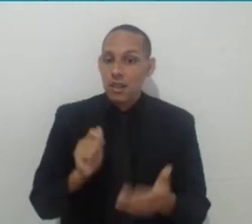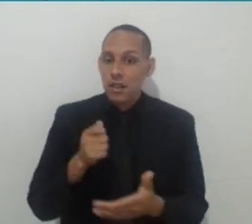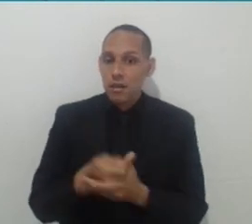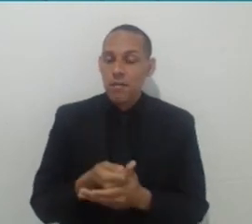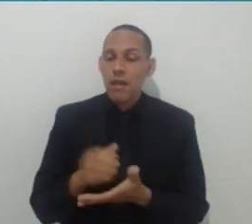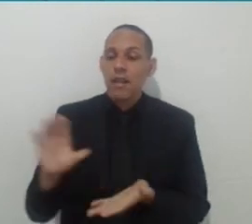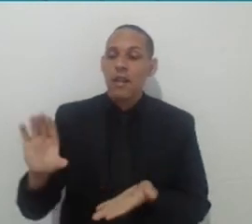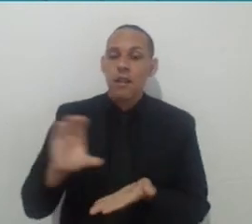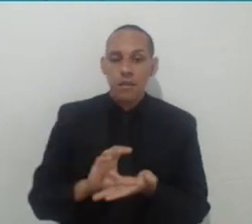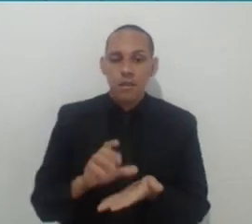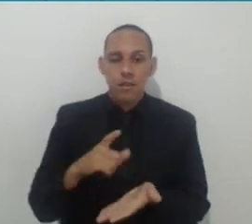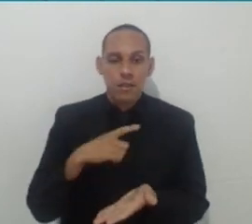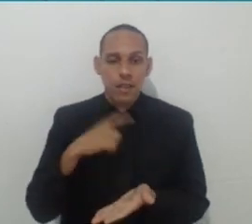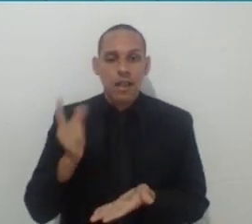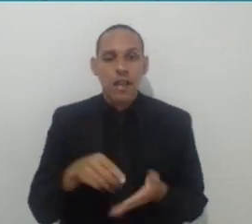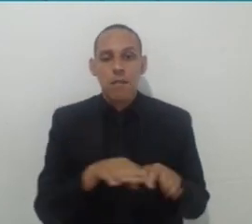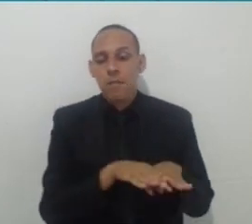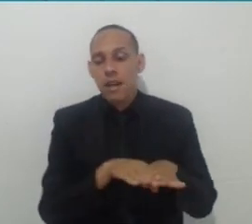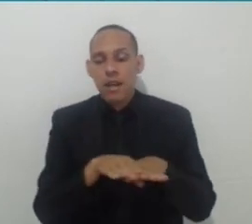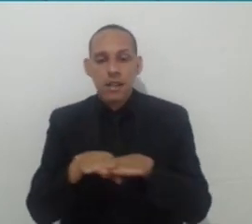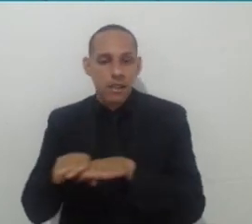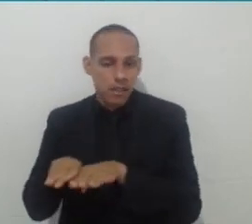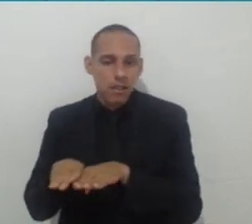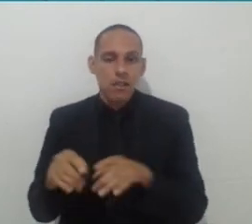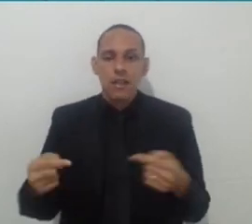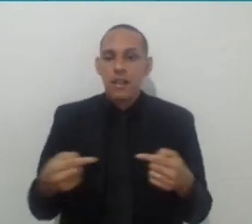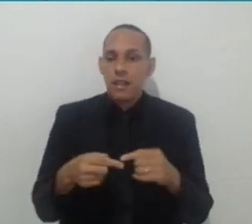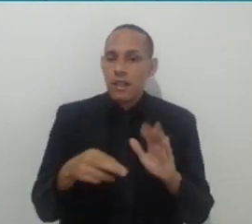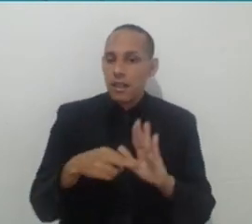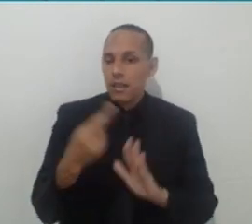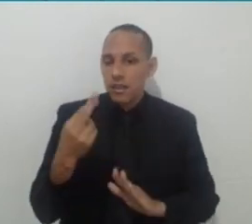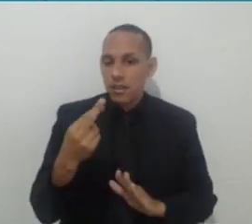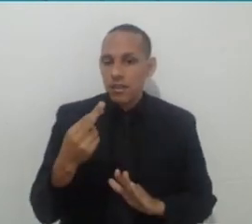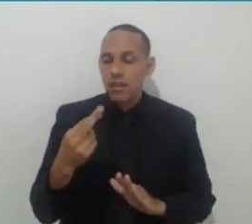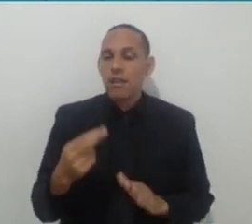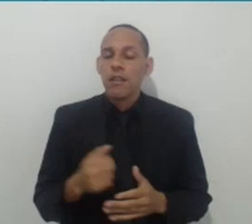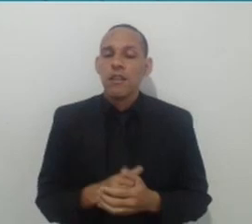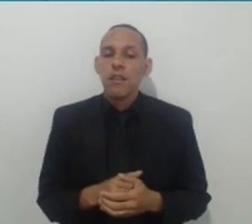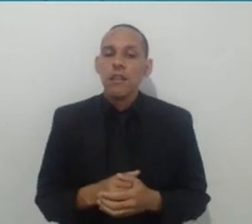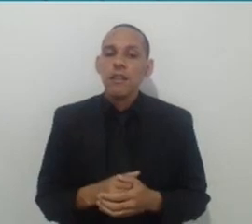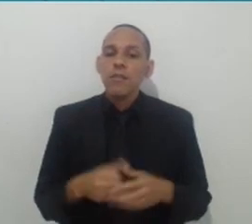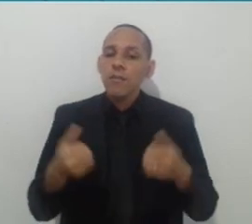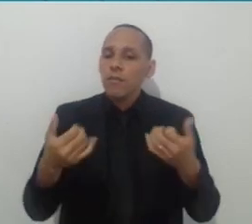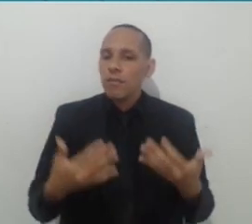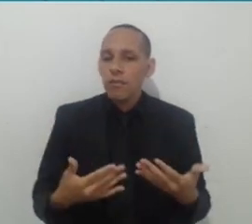trata-se de padrão de acordo com a mencionada resolução, o qual prevê a vinculação dos imóveis,